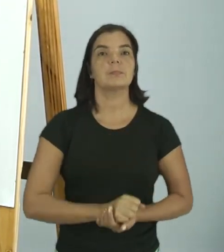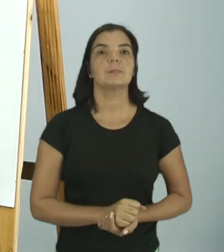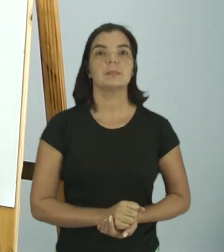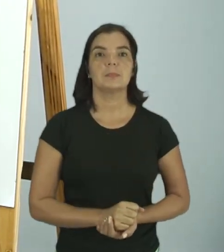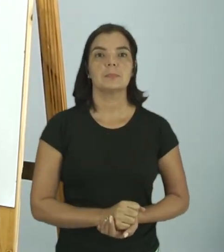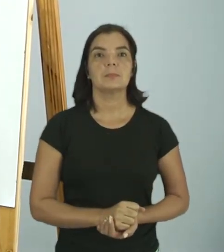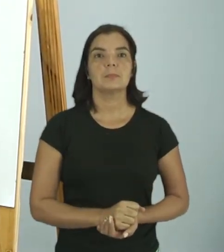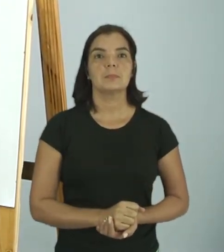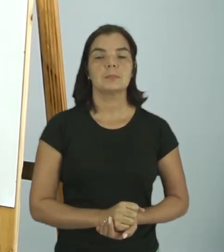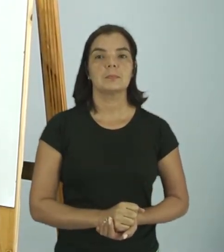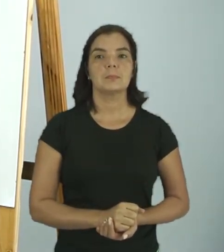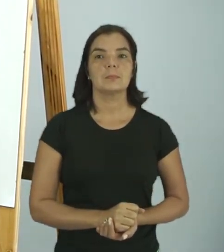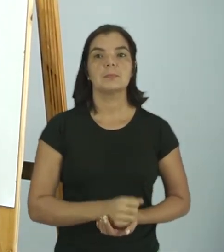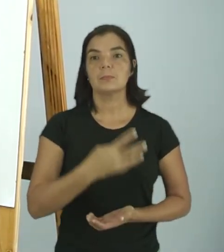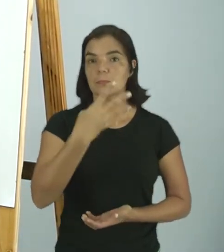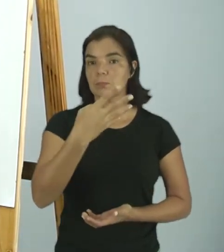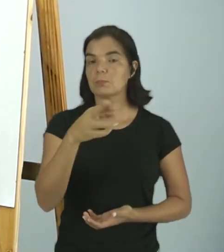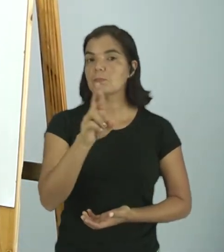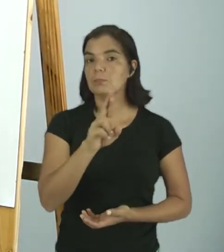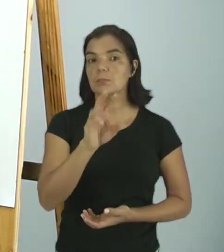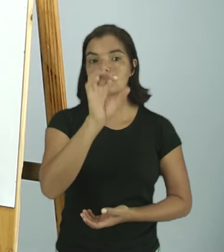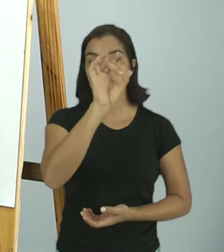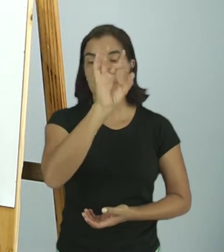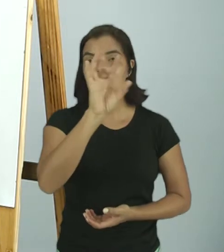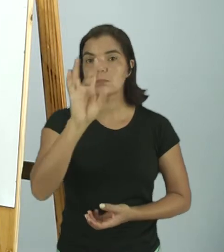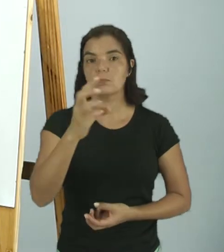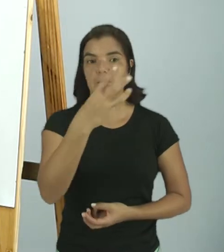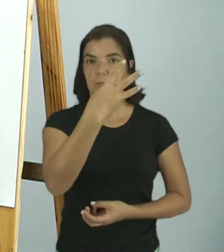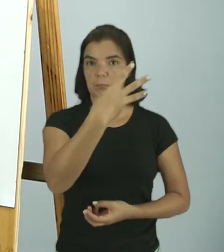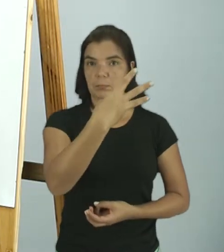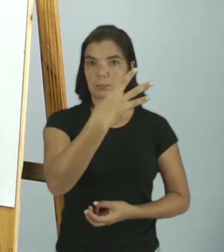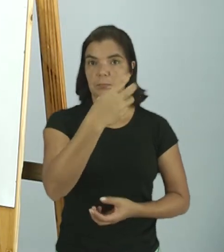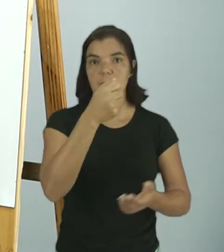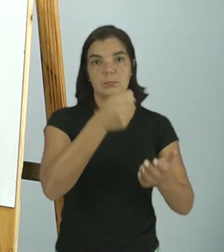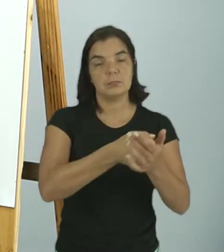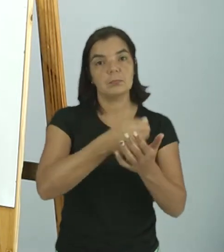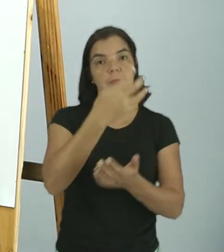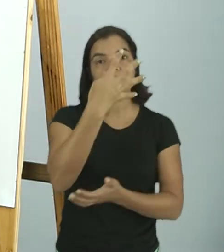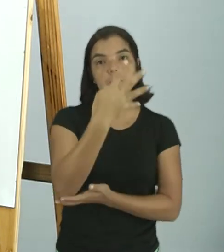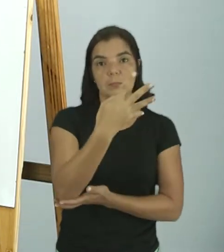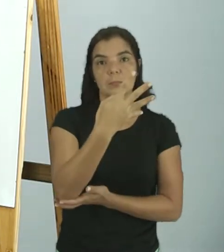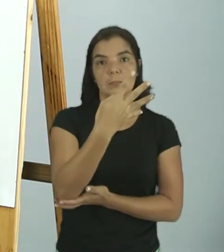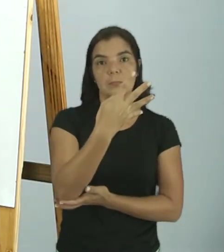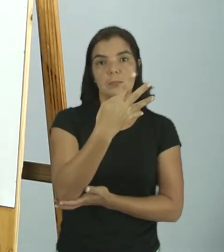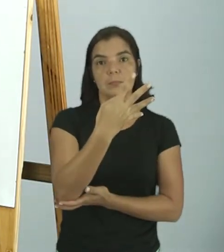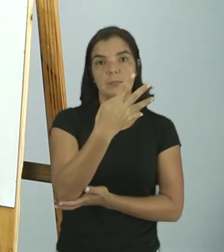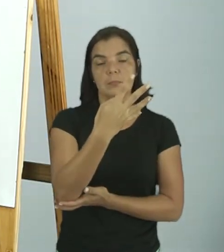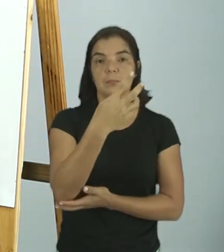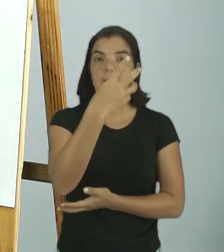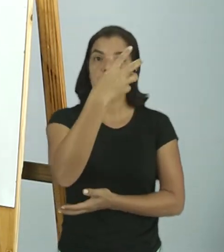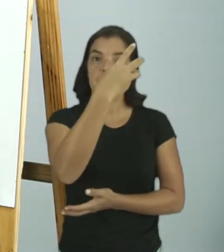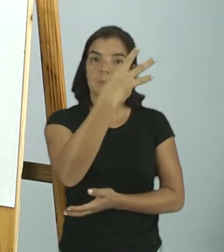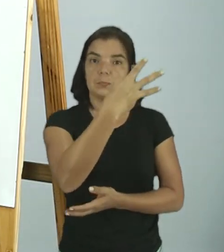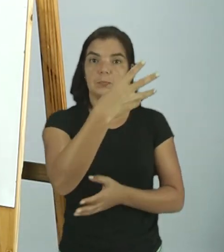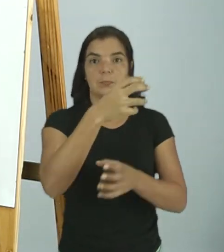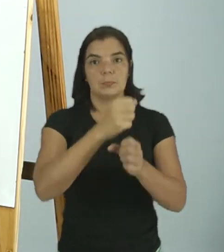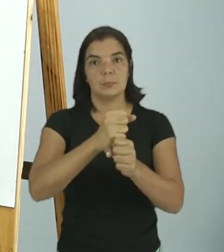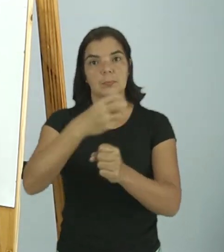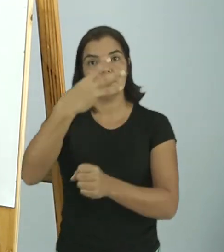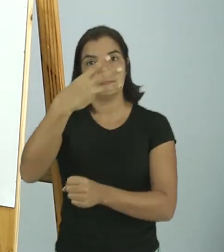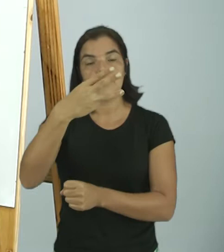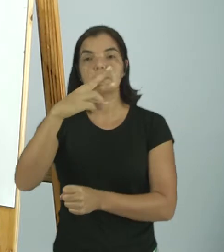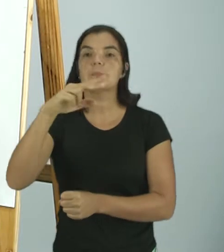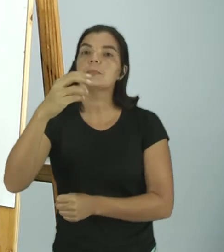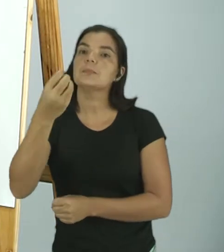4 r$ 4 a cada três eu vou pagar quatro reais três mais três vai dar